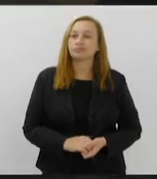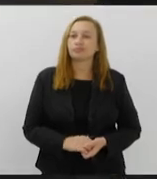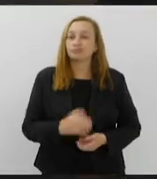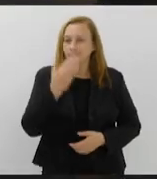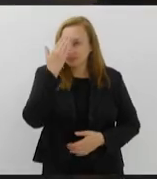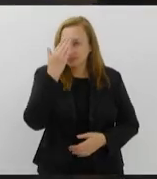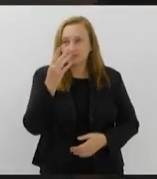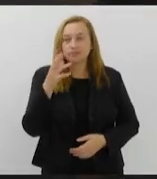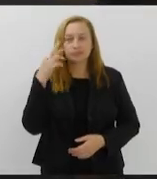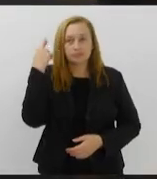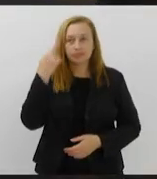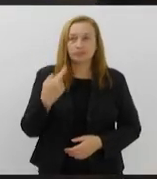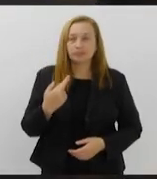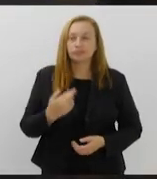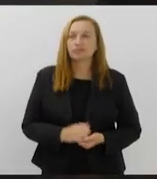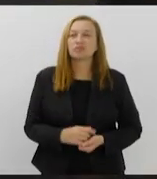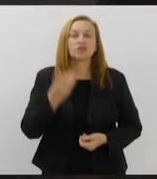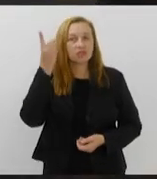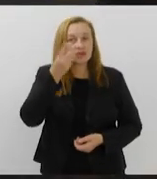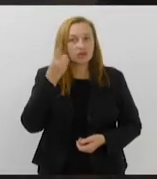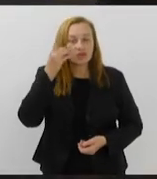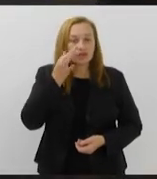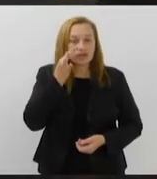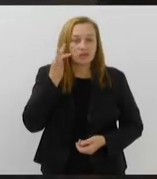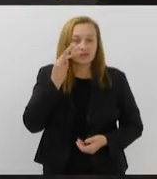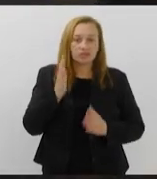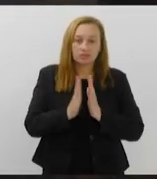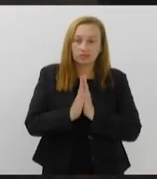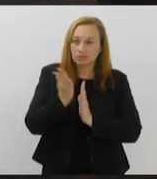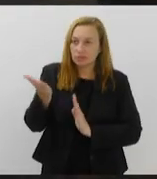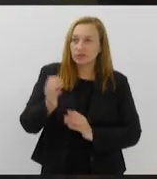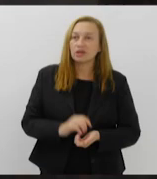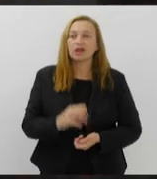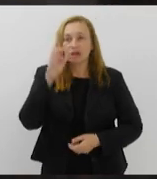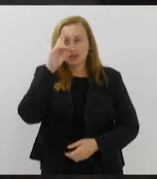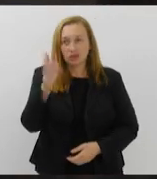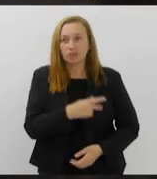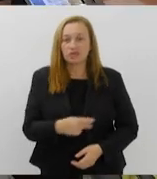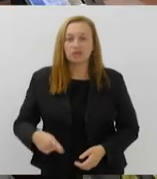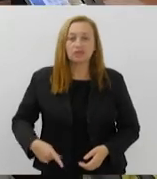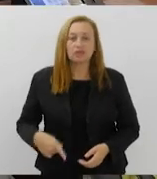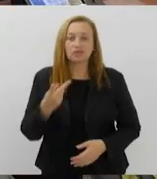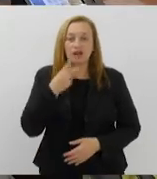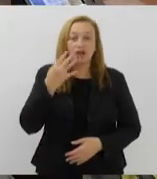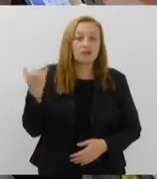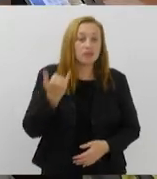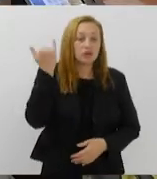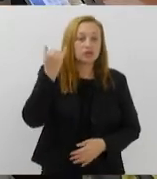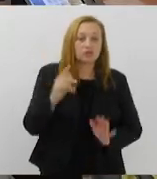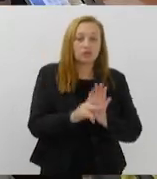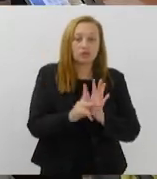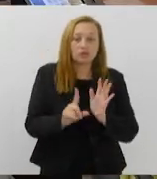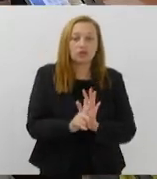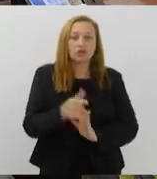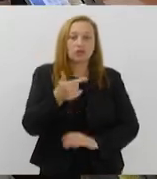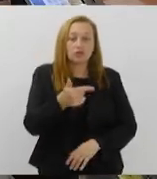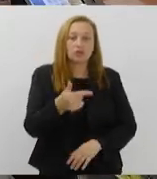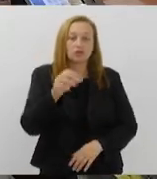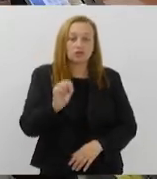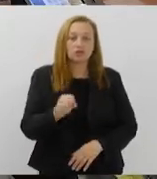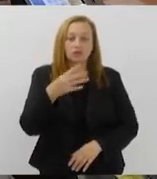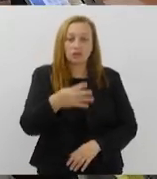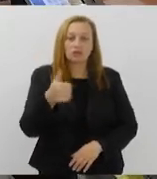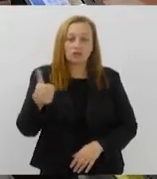Obrigada, Renata. Deputado Flávio Serafini, por favor. Presidente, destacar a importância do projeto